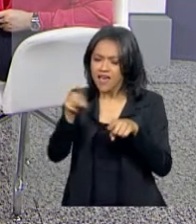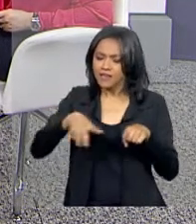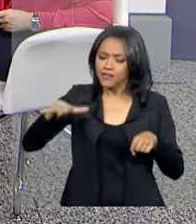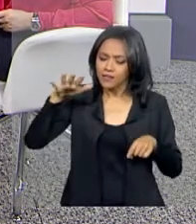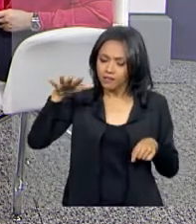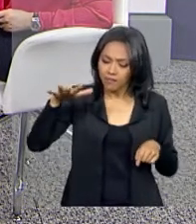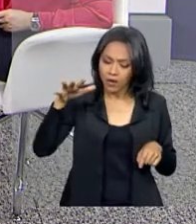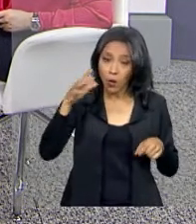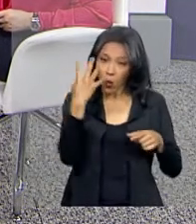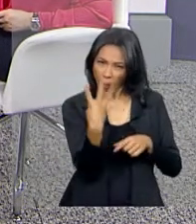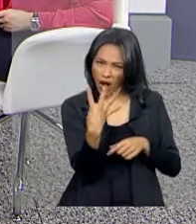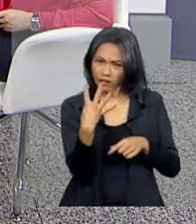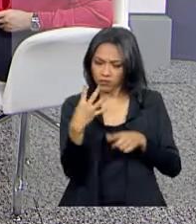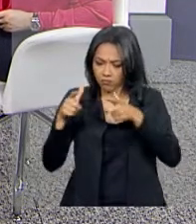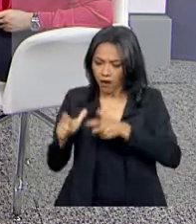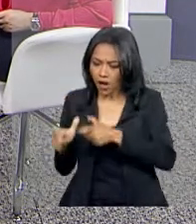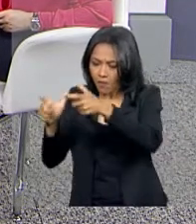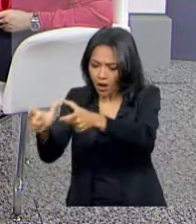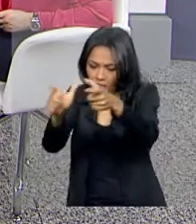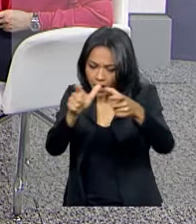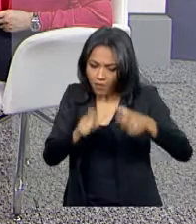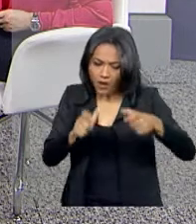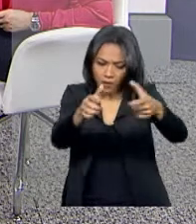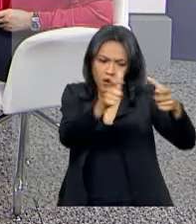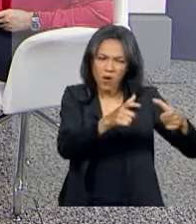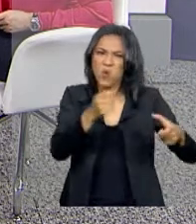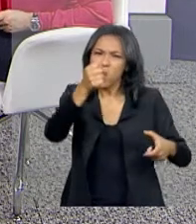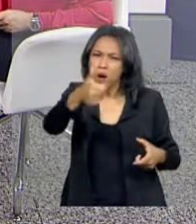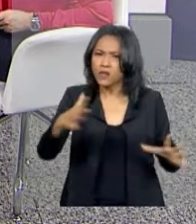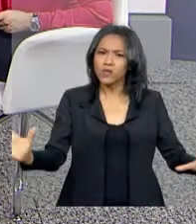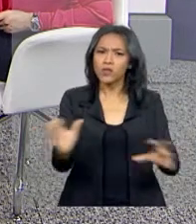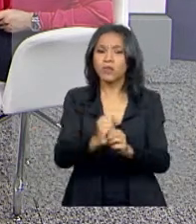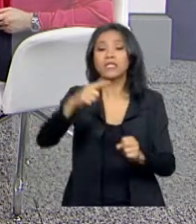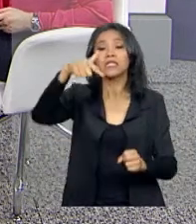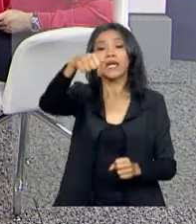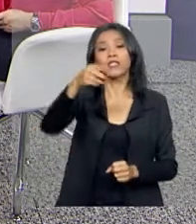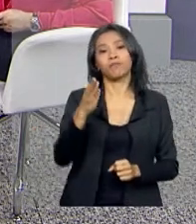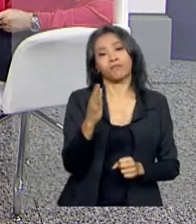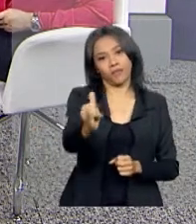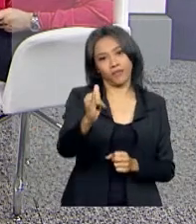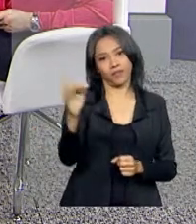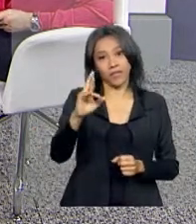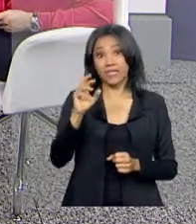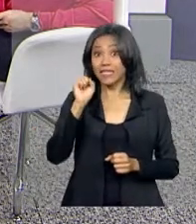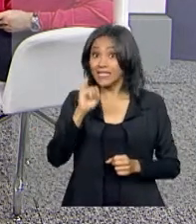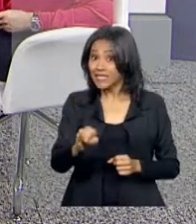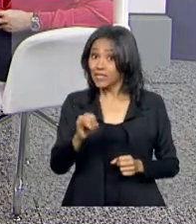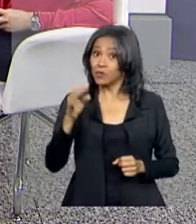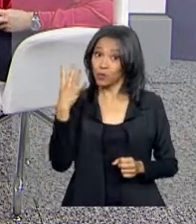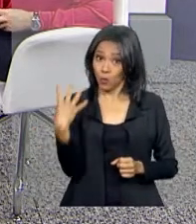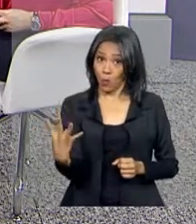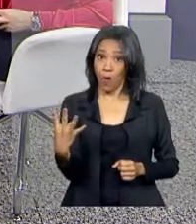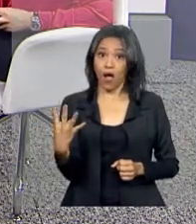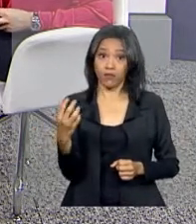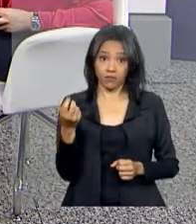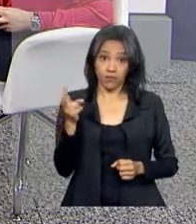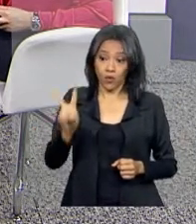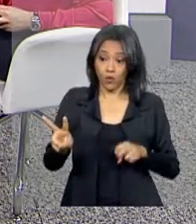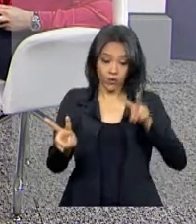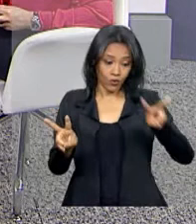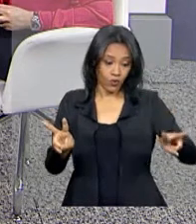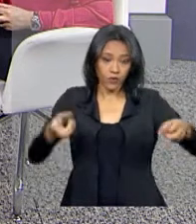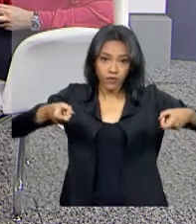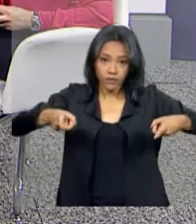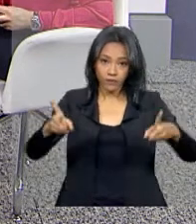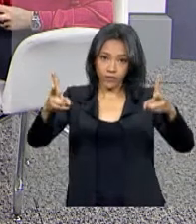áreas 6 bi mais de 62 bilhões de reais e seus quatro blocos foram arrematados no leilão de hoje